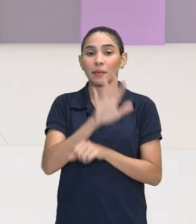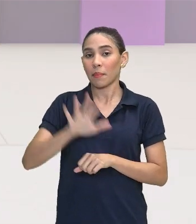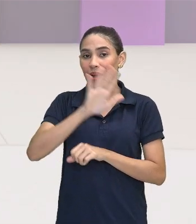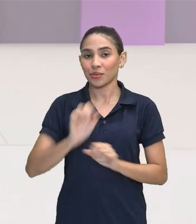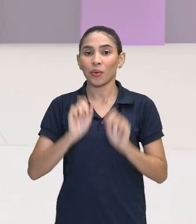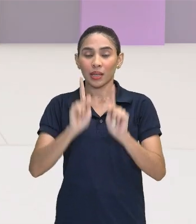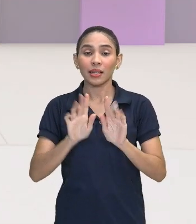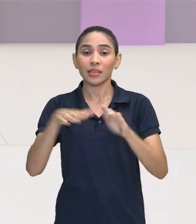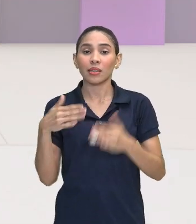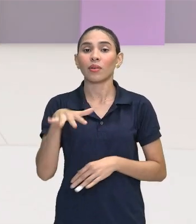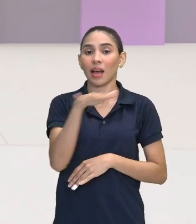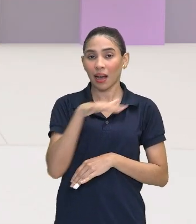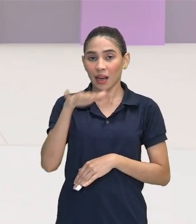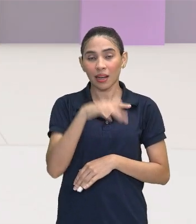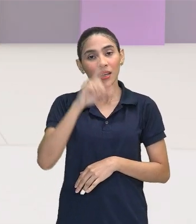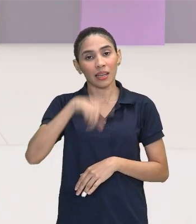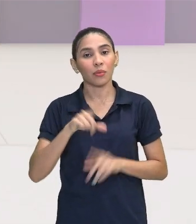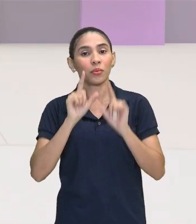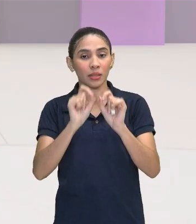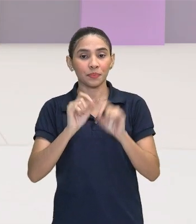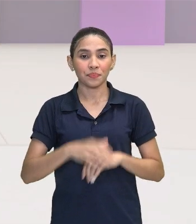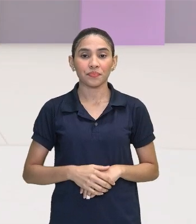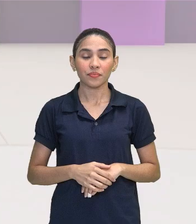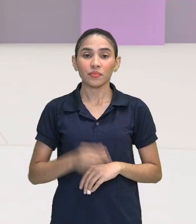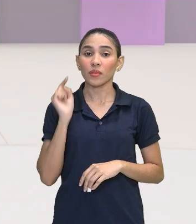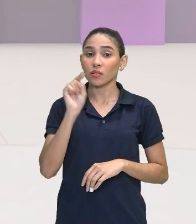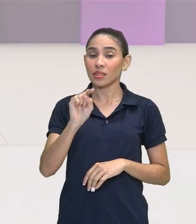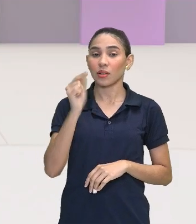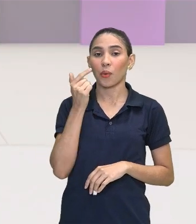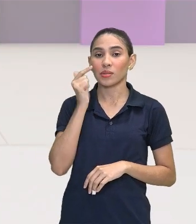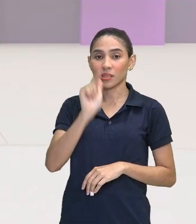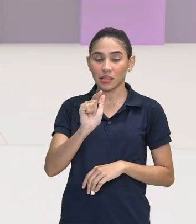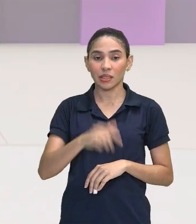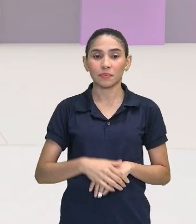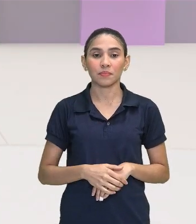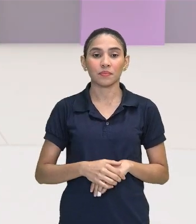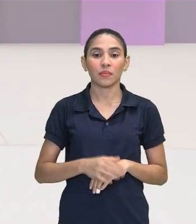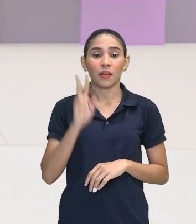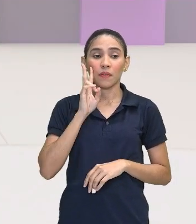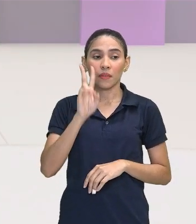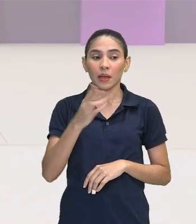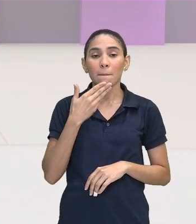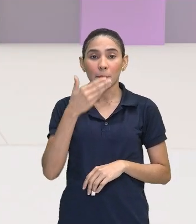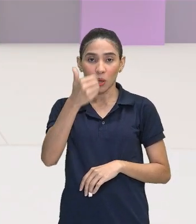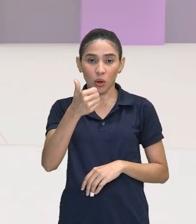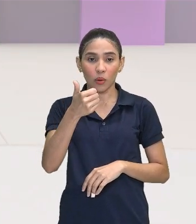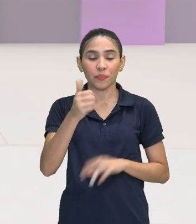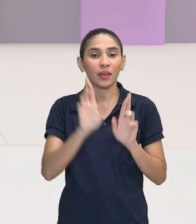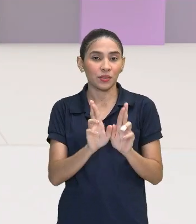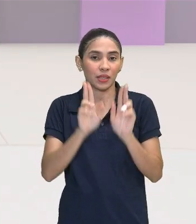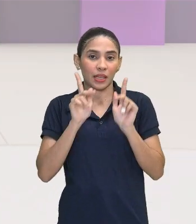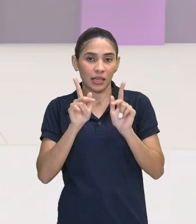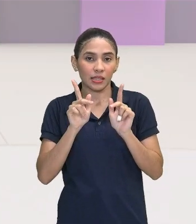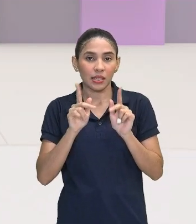Então, a área, ela trata justamente disso, certo? Para que você consiga visualizar um pouco melhor a